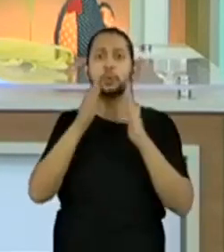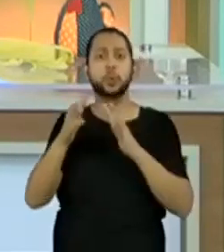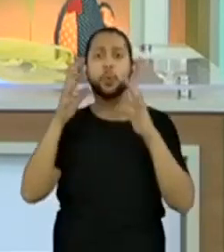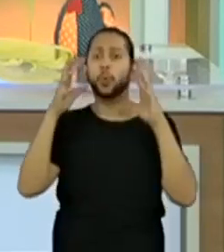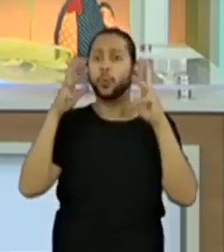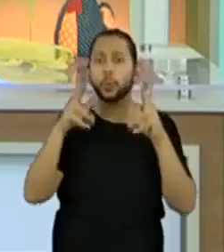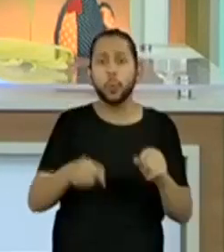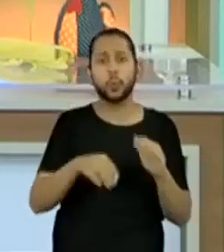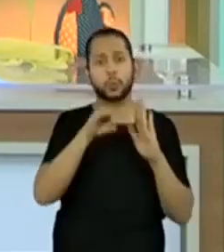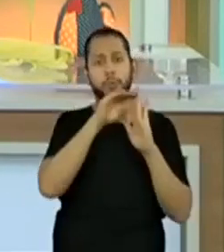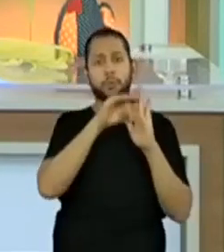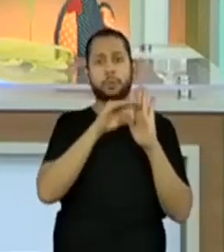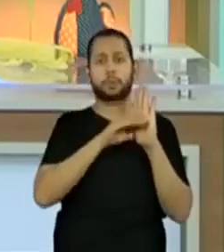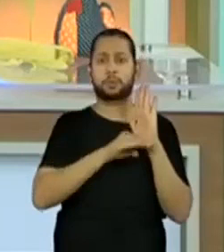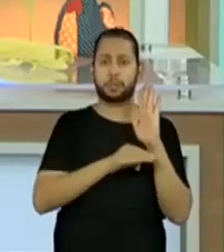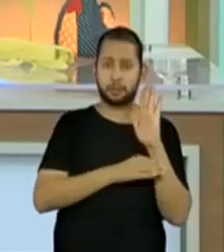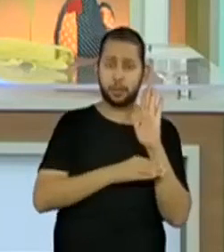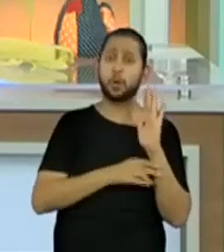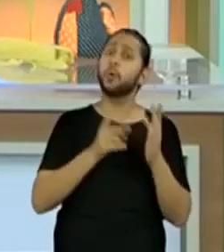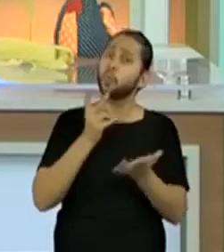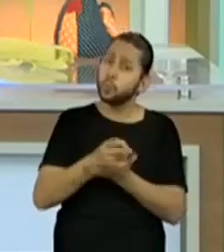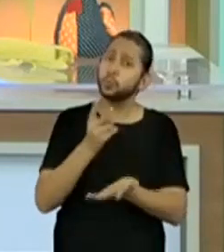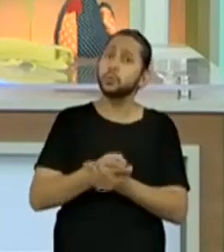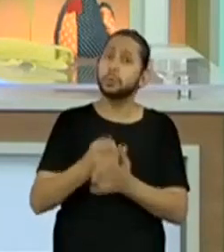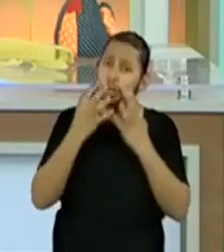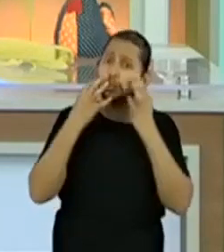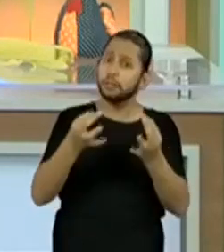a programação. E continuem aí